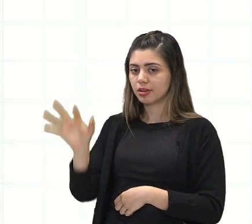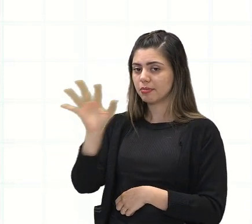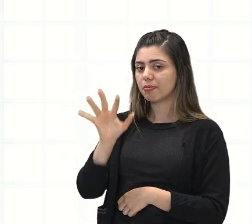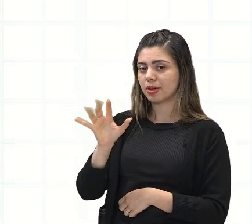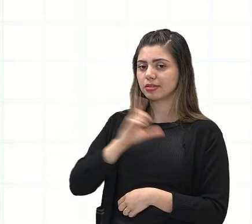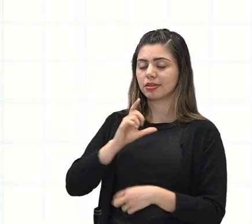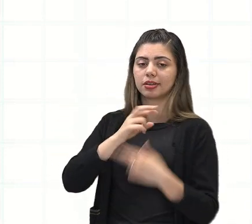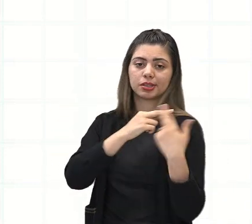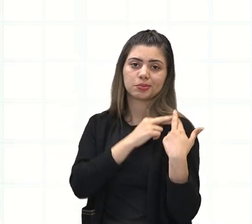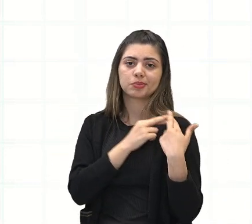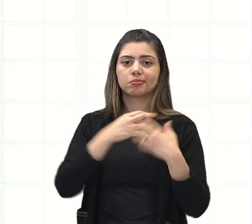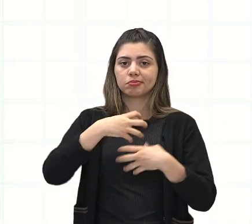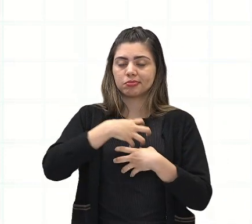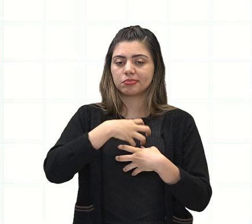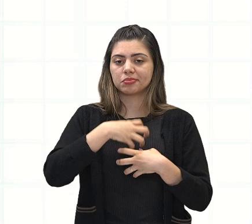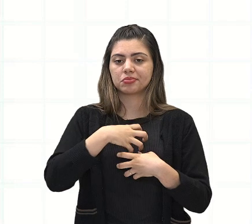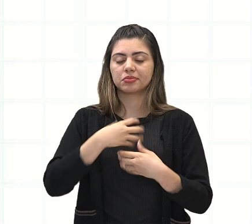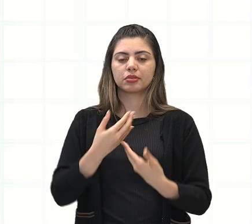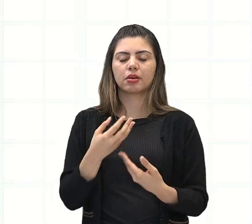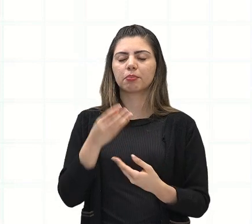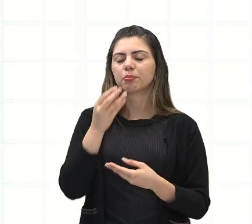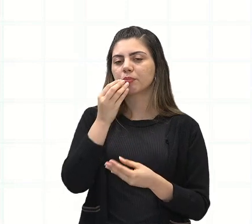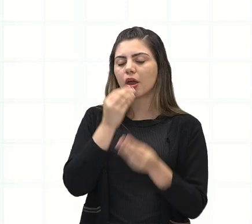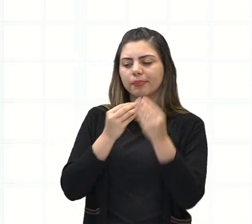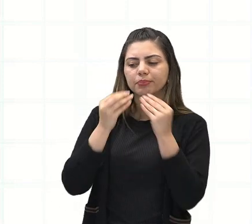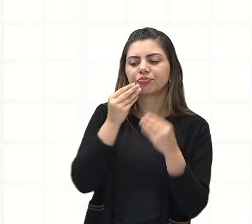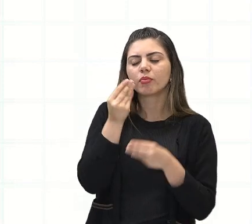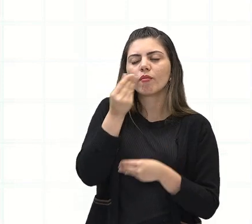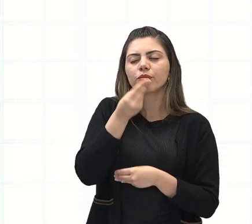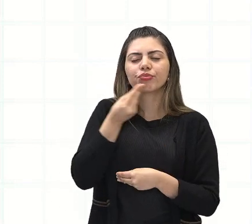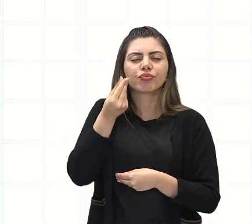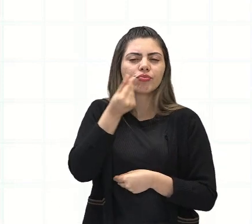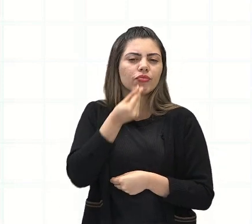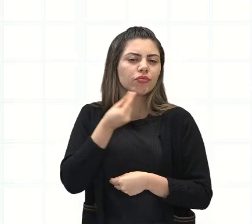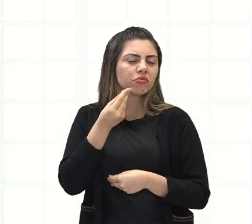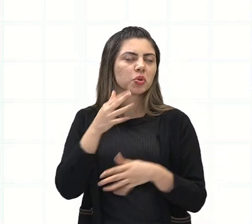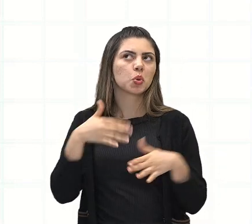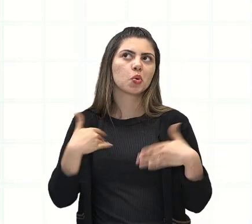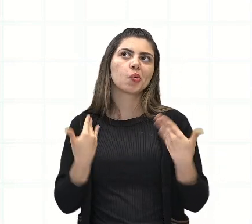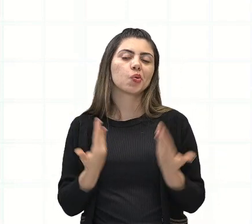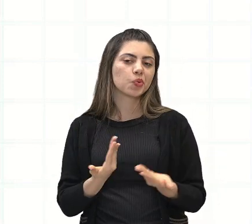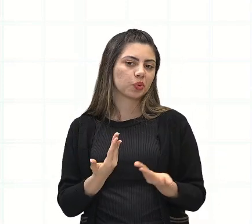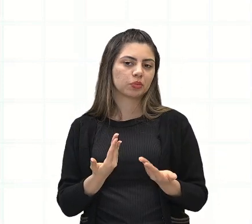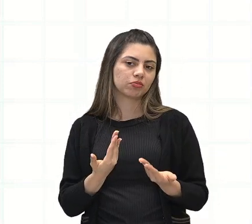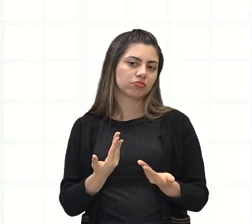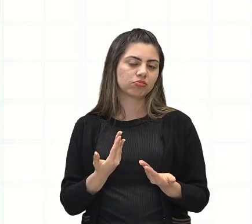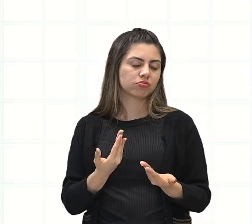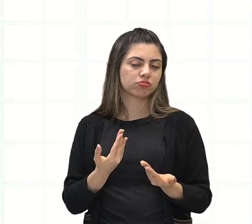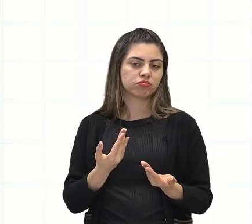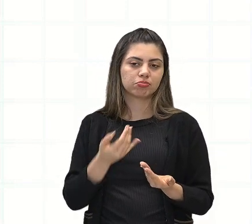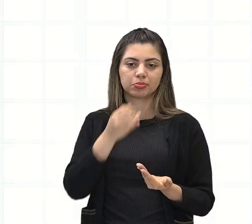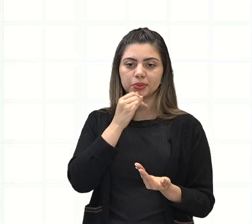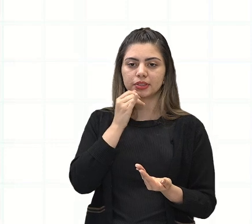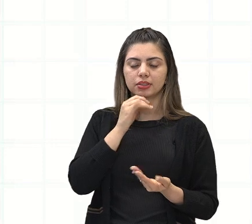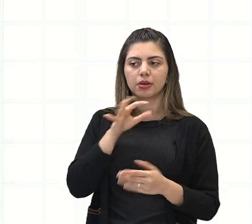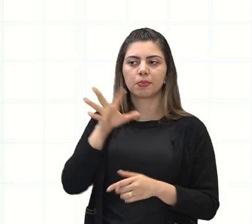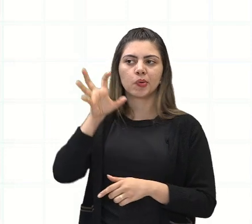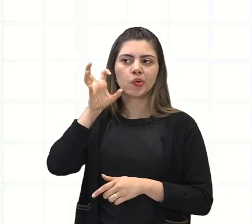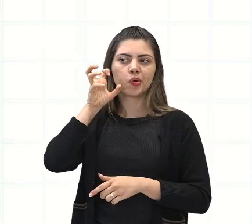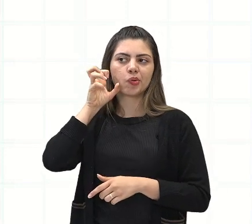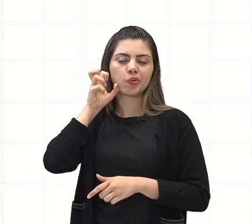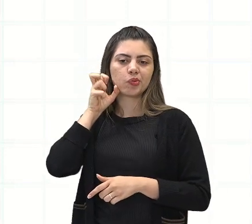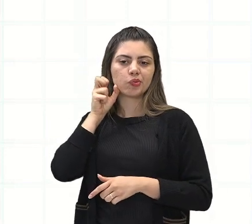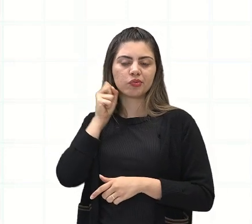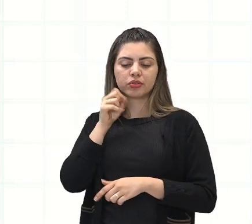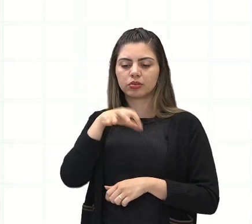uma sensação. Pode ser o gosto das coisas, pode ser como as coisas soam, o som que elas fazem,